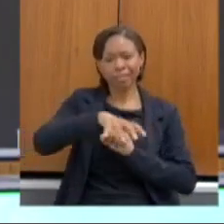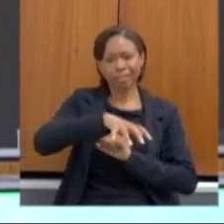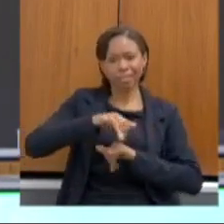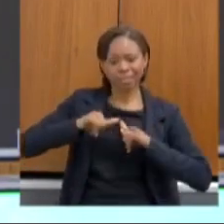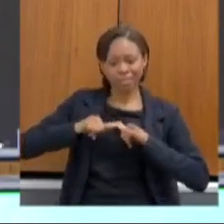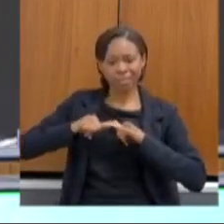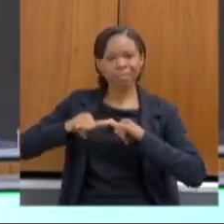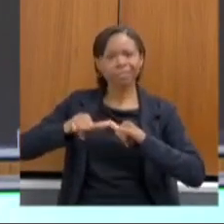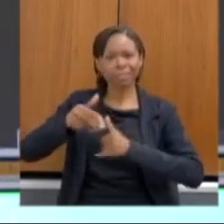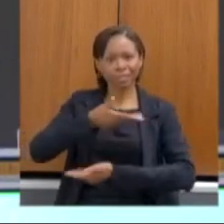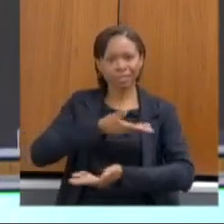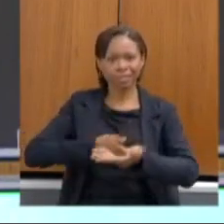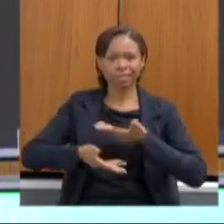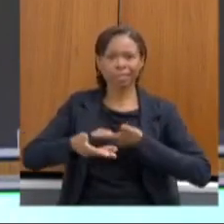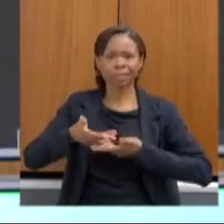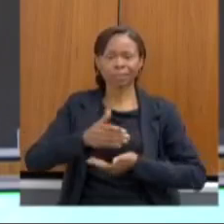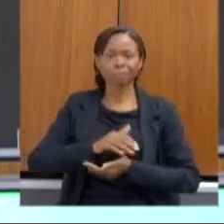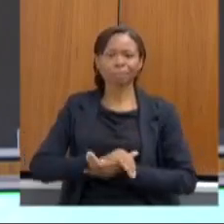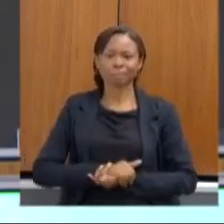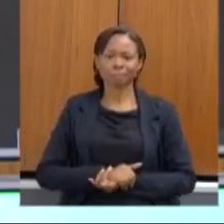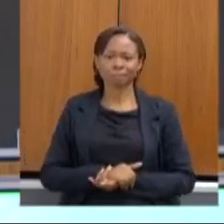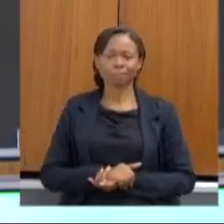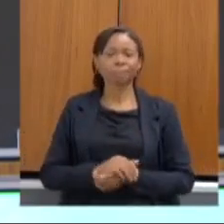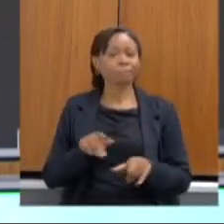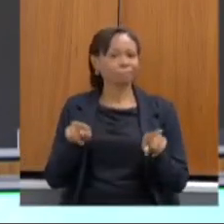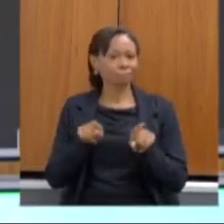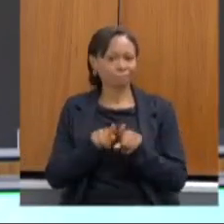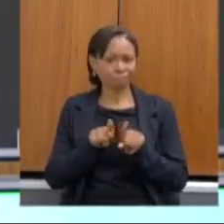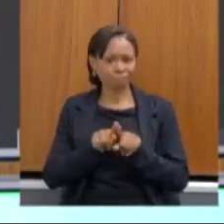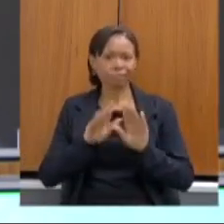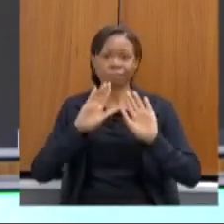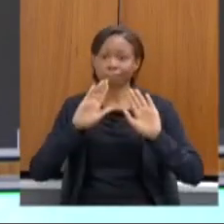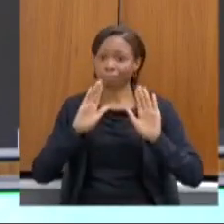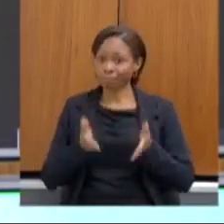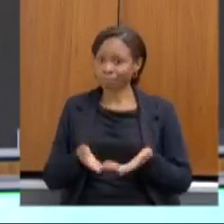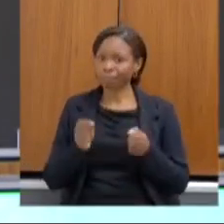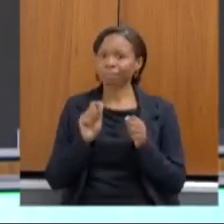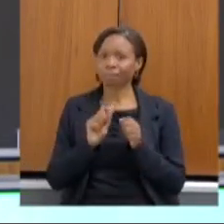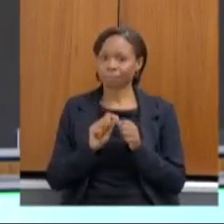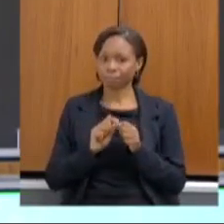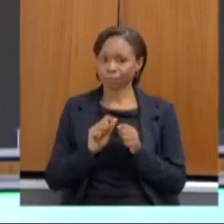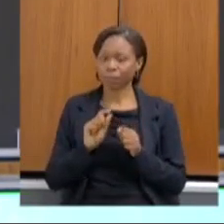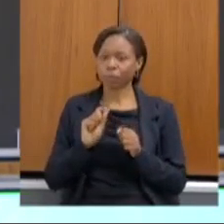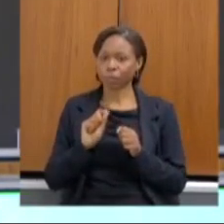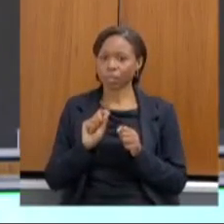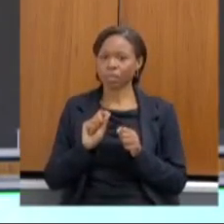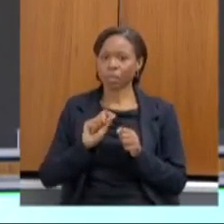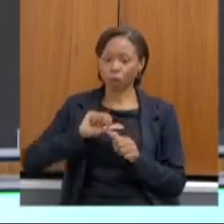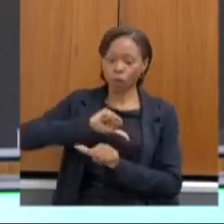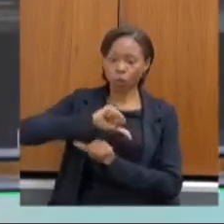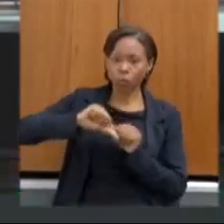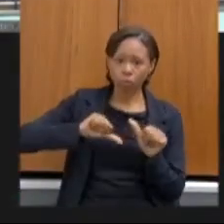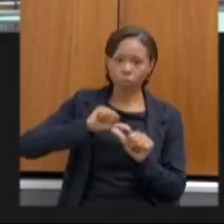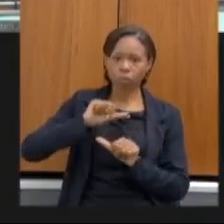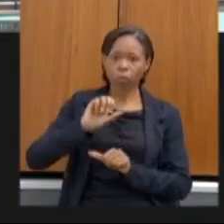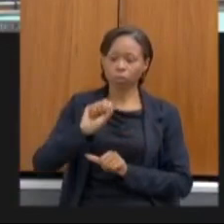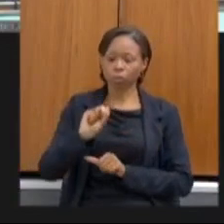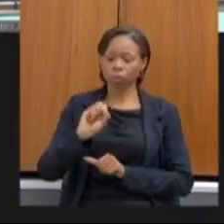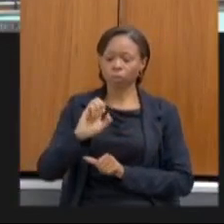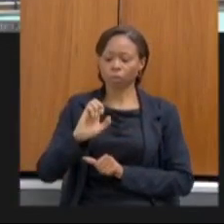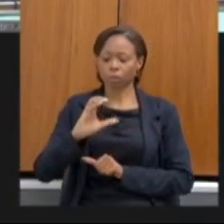supermercados e é também fizemos né tivemos com a restruturação do secop